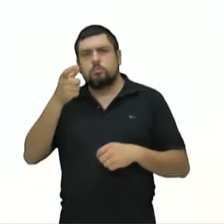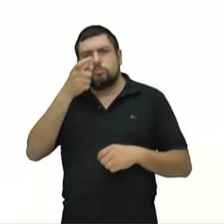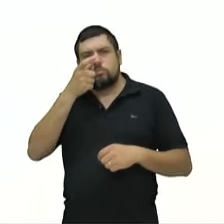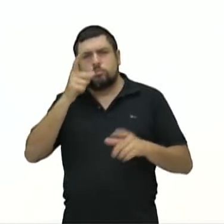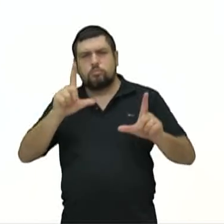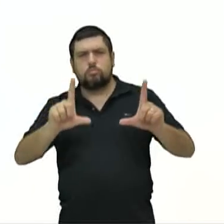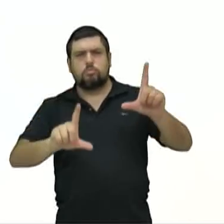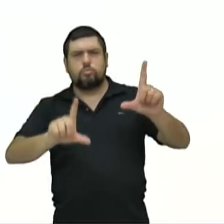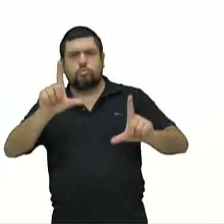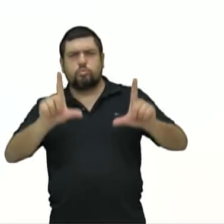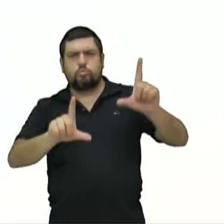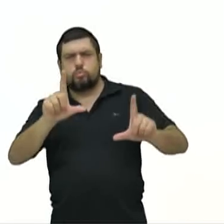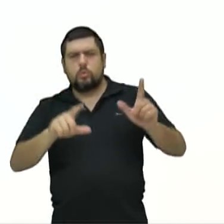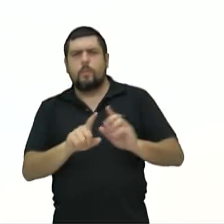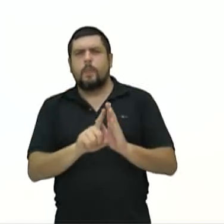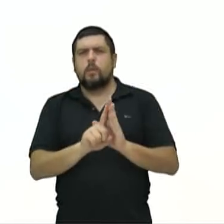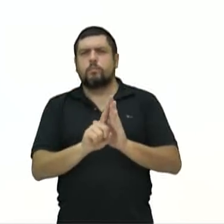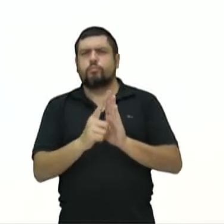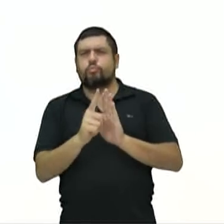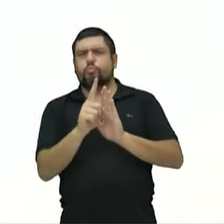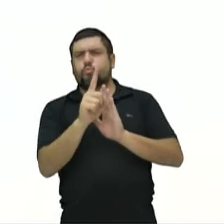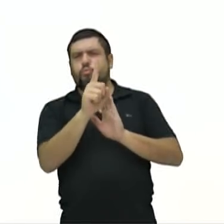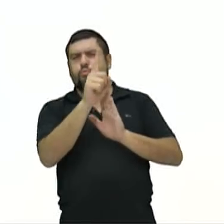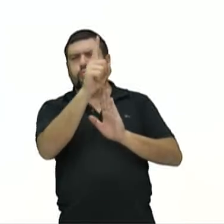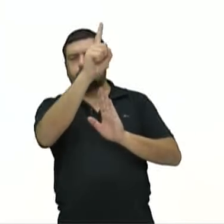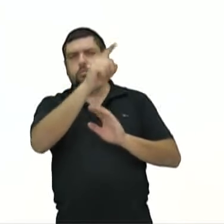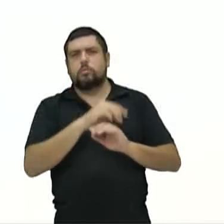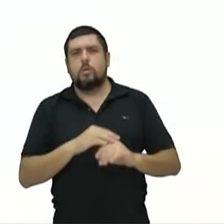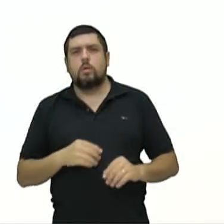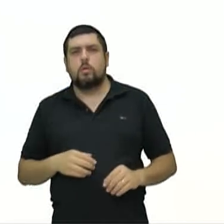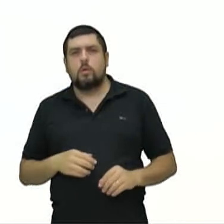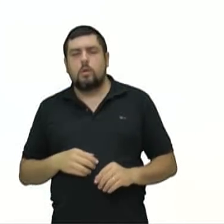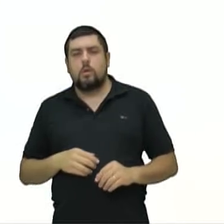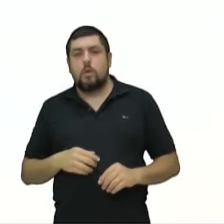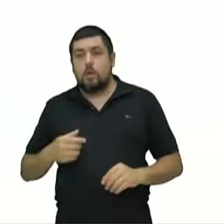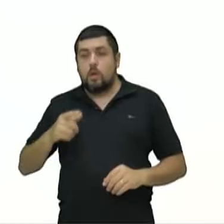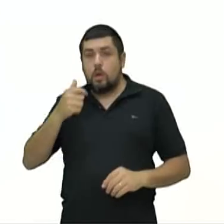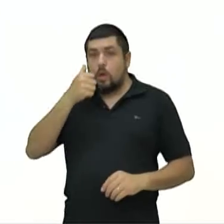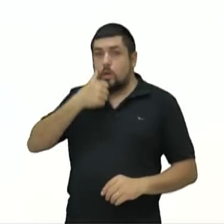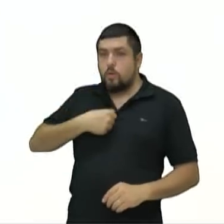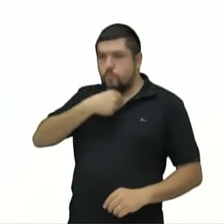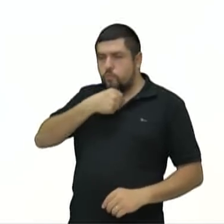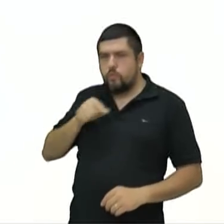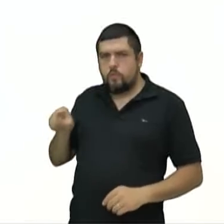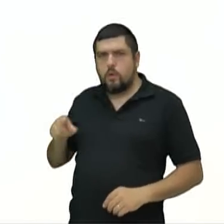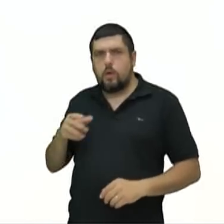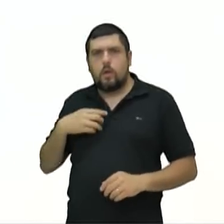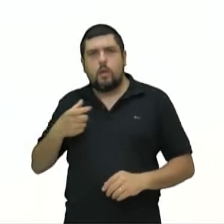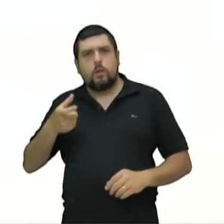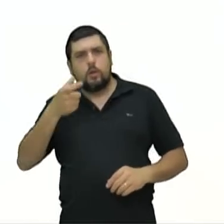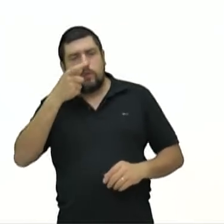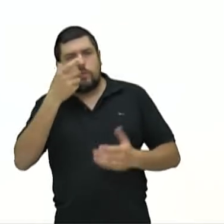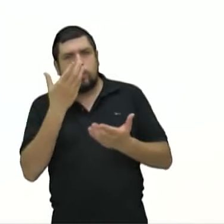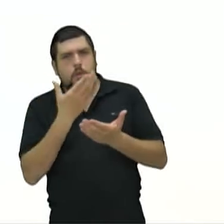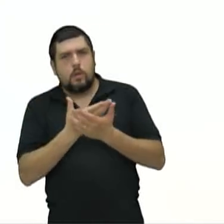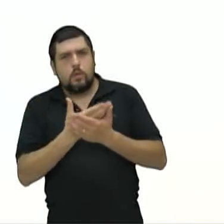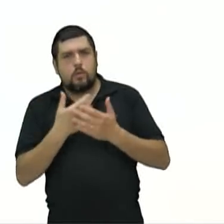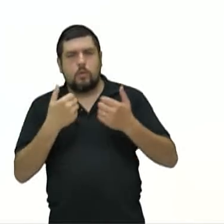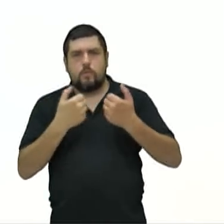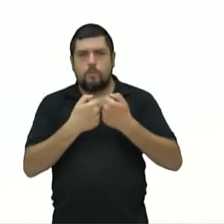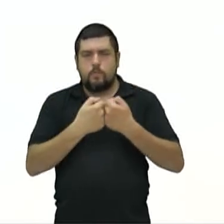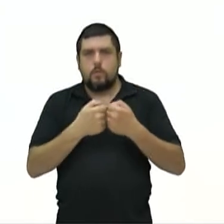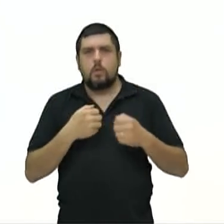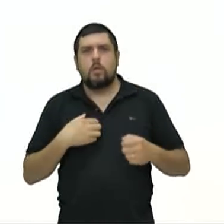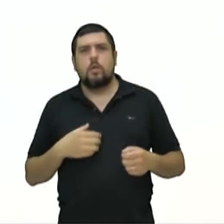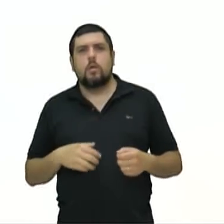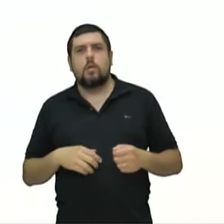da SpaceX. Ela assistiu às aulas de física e fez as seguintes afirmações: uma enorme força é